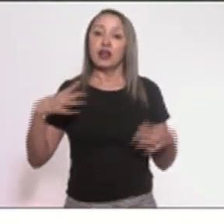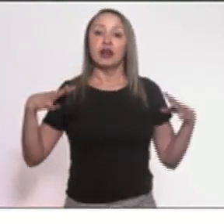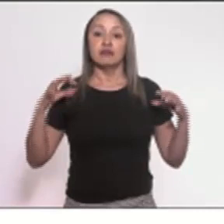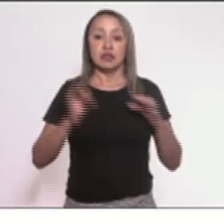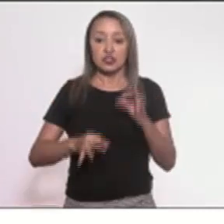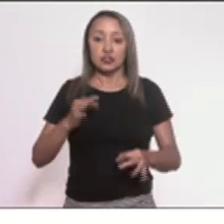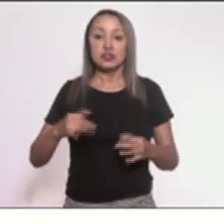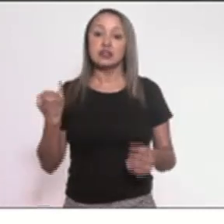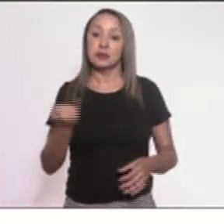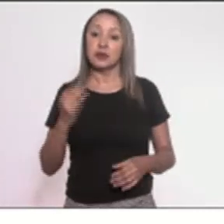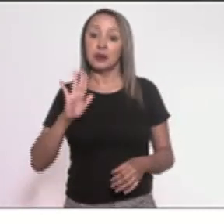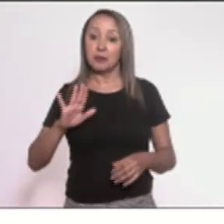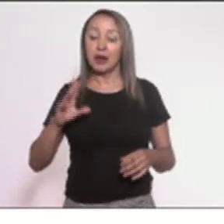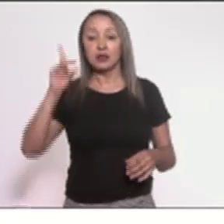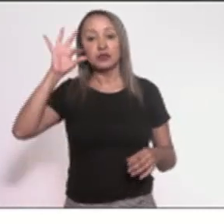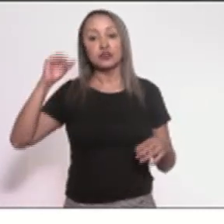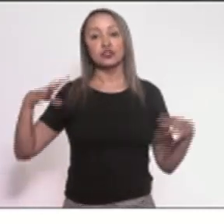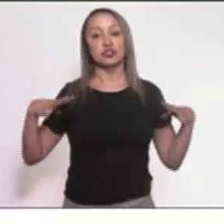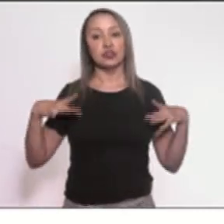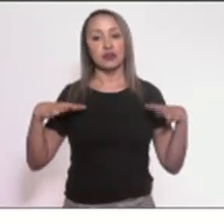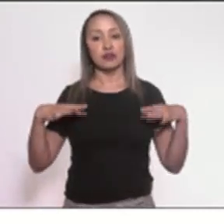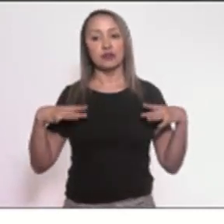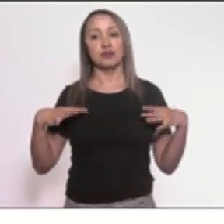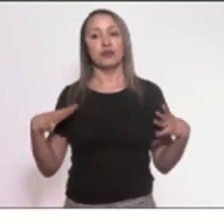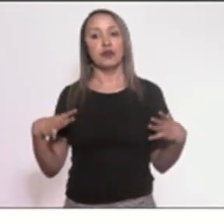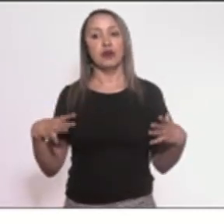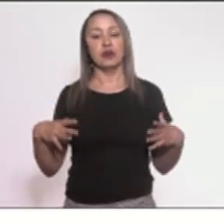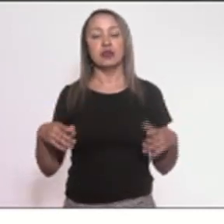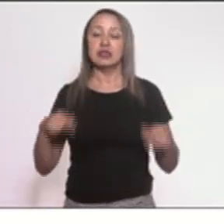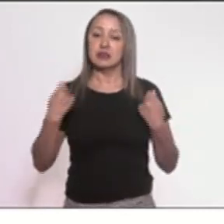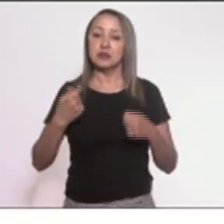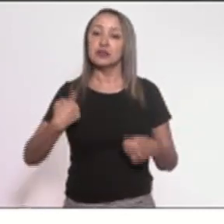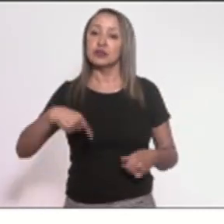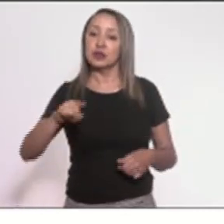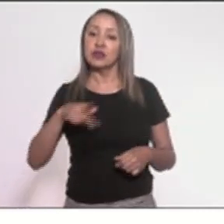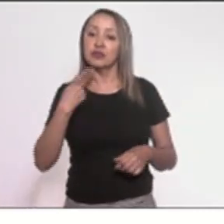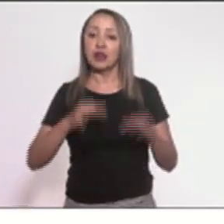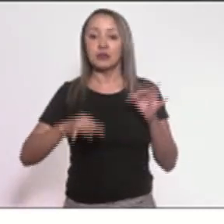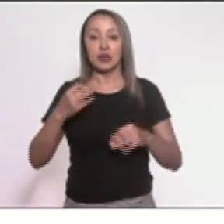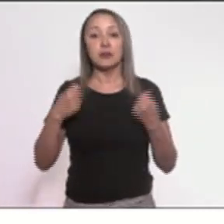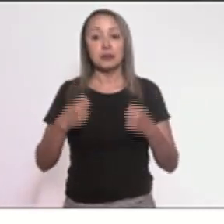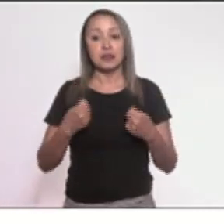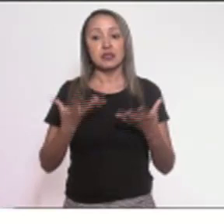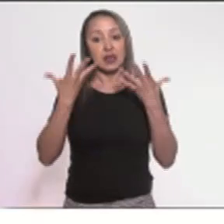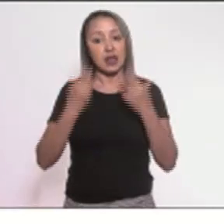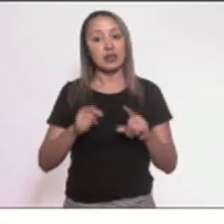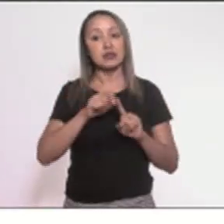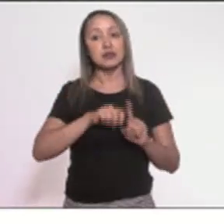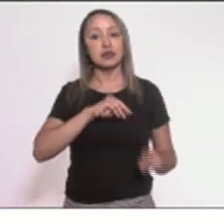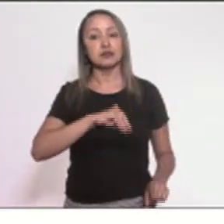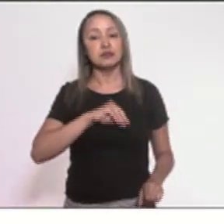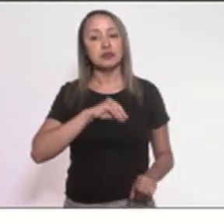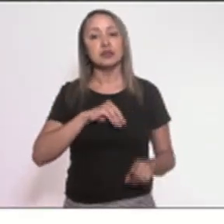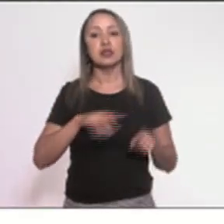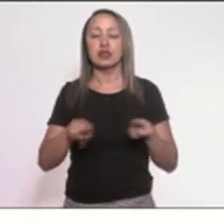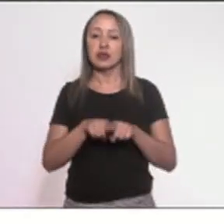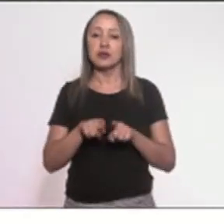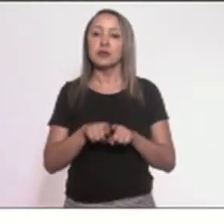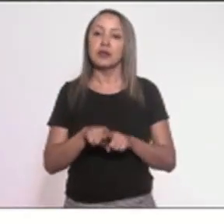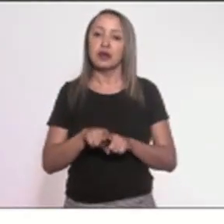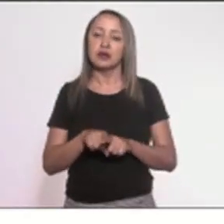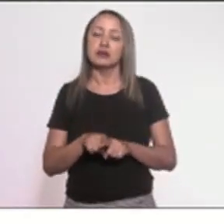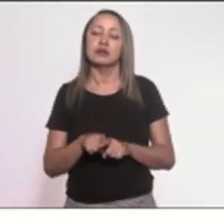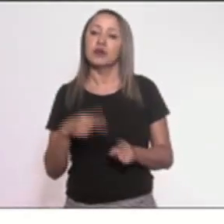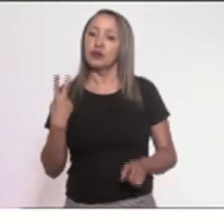ele está trabalhando e, portanto, é justo e meritório que ele seja remunerado. E a nossa emenda foi muito simples,